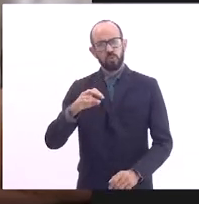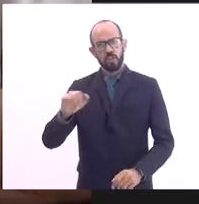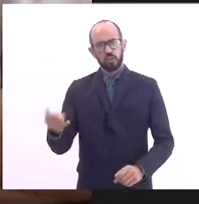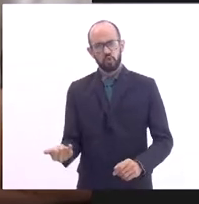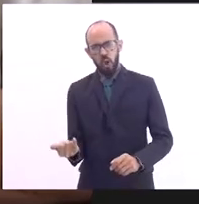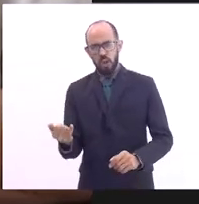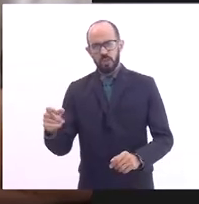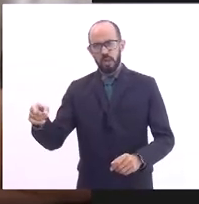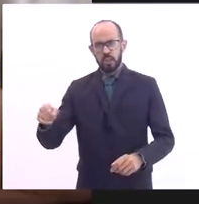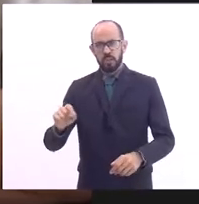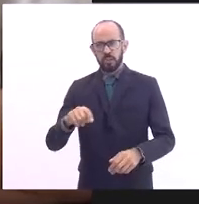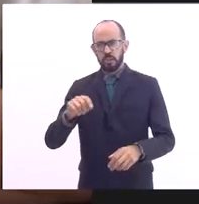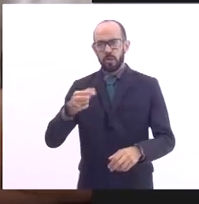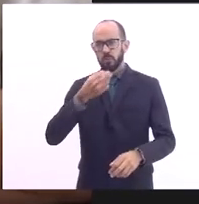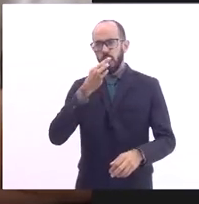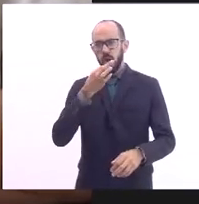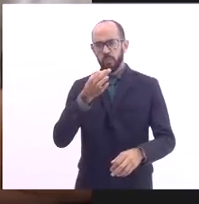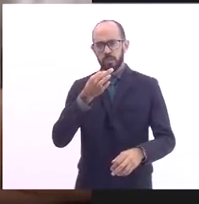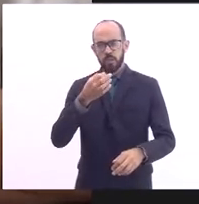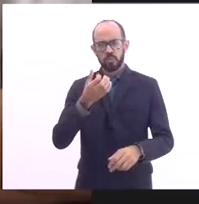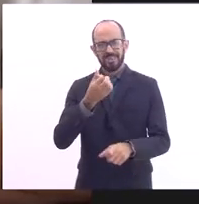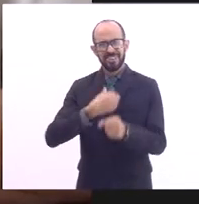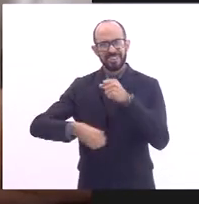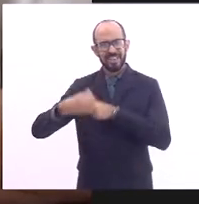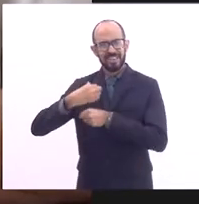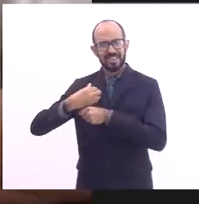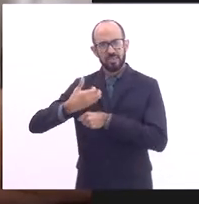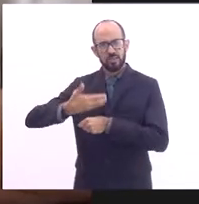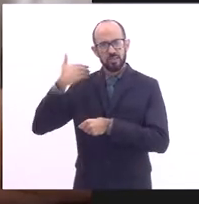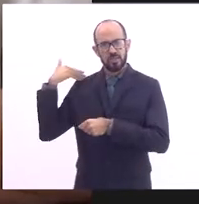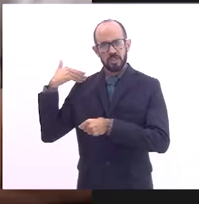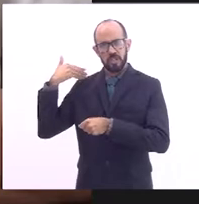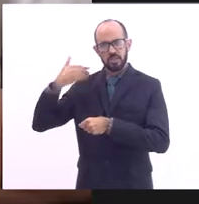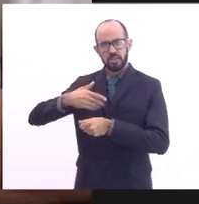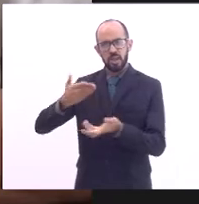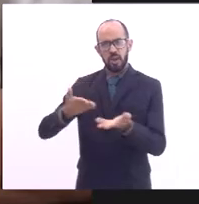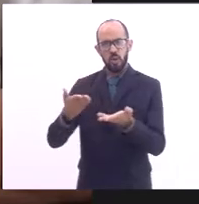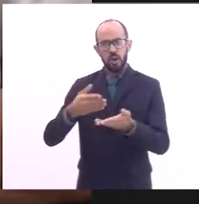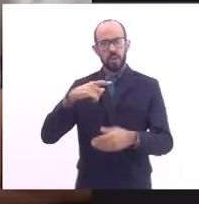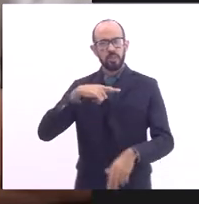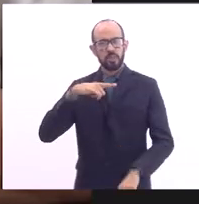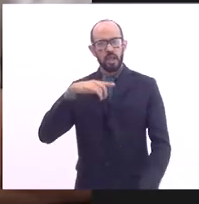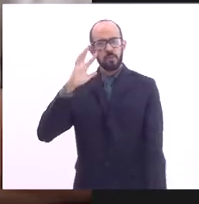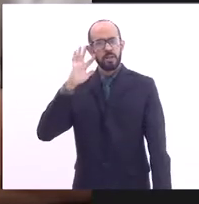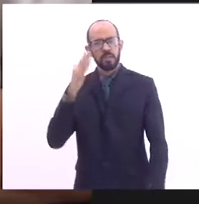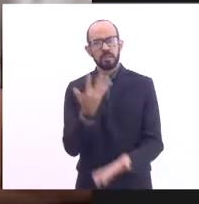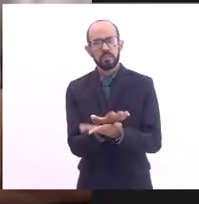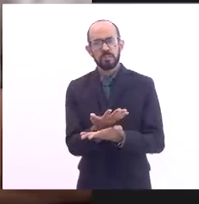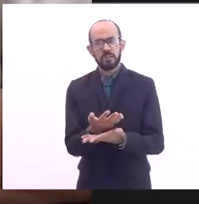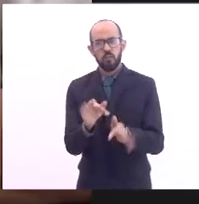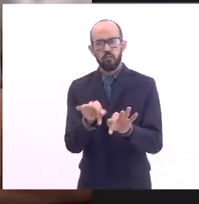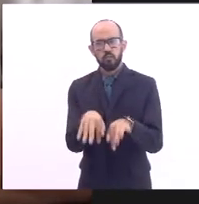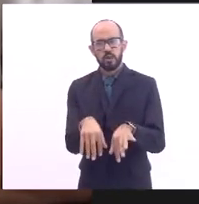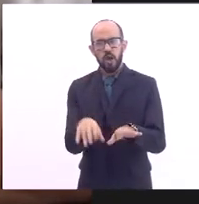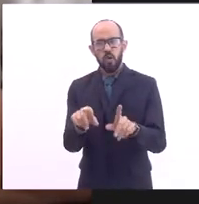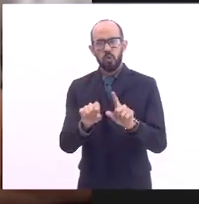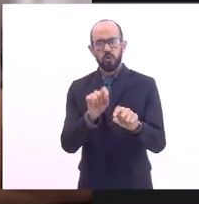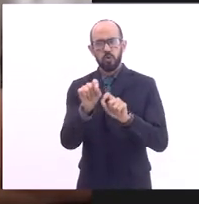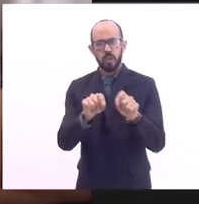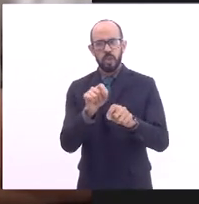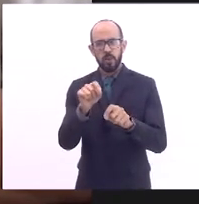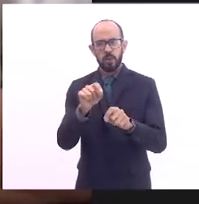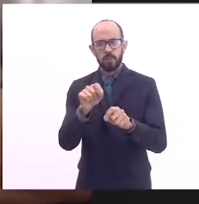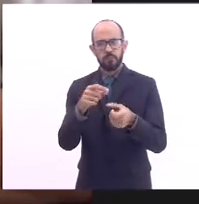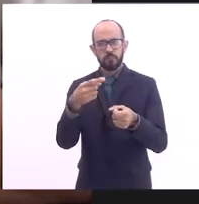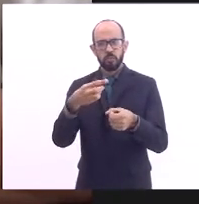uma liminar há mais de 6 anos, e agora tem uma sentença que o município não pode,